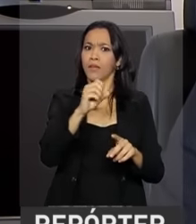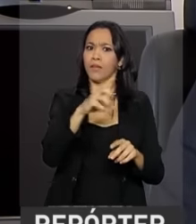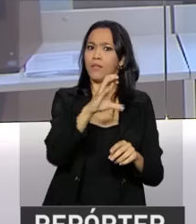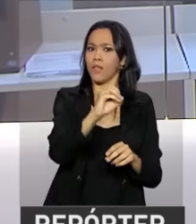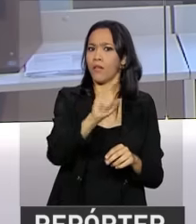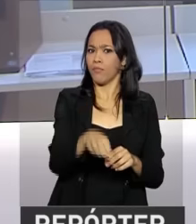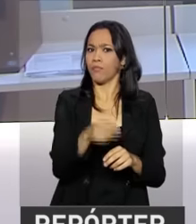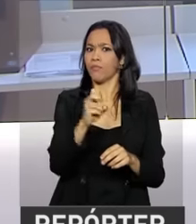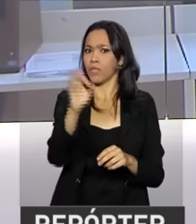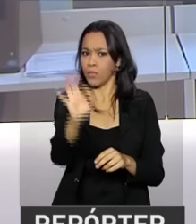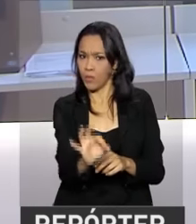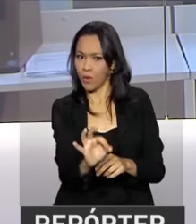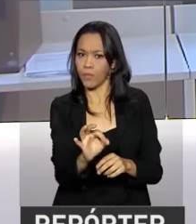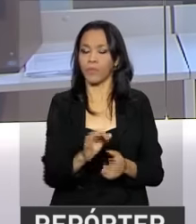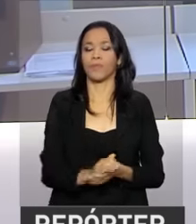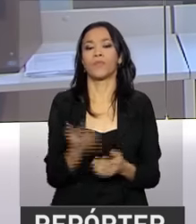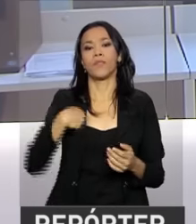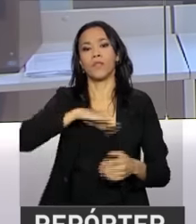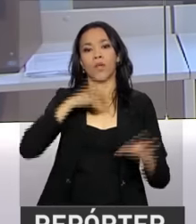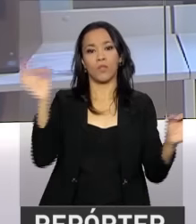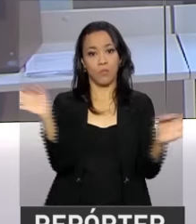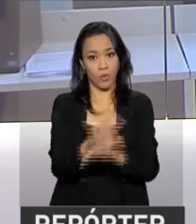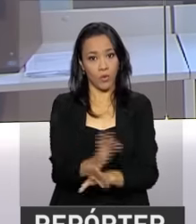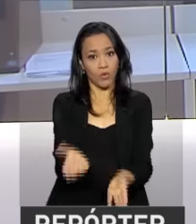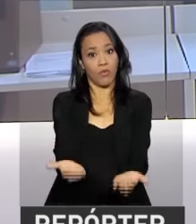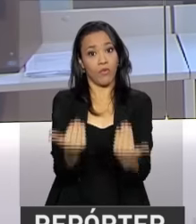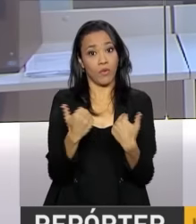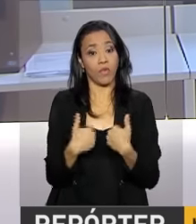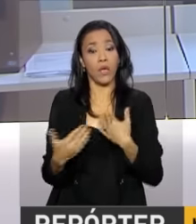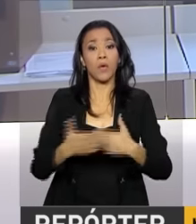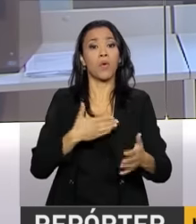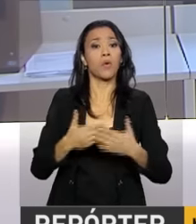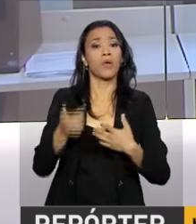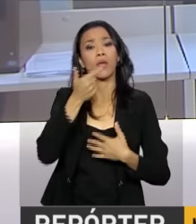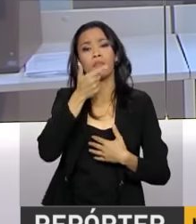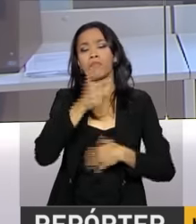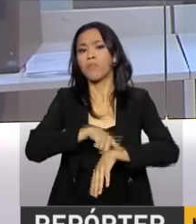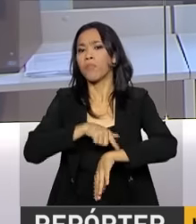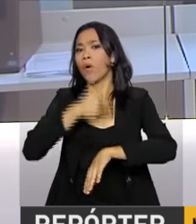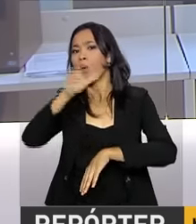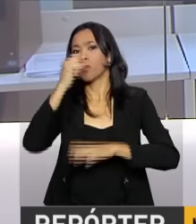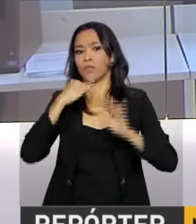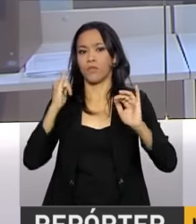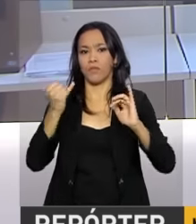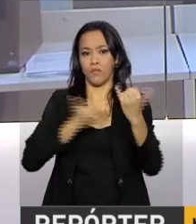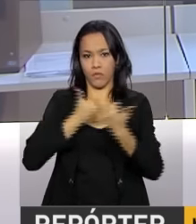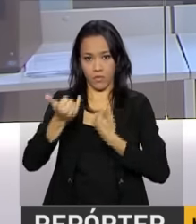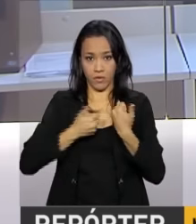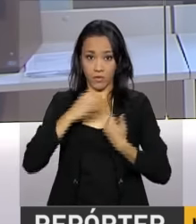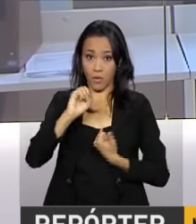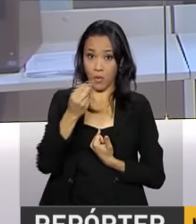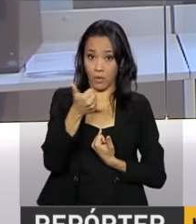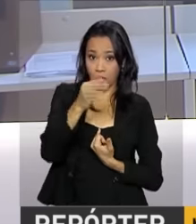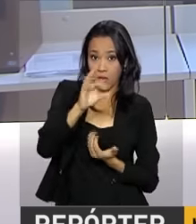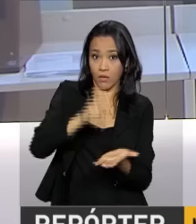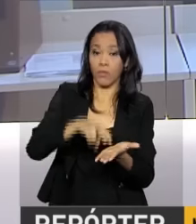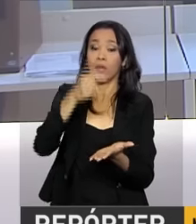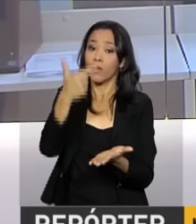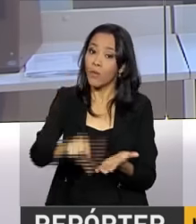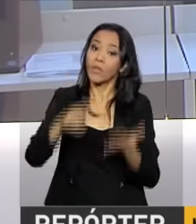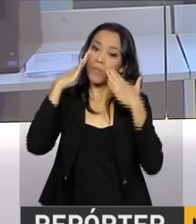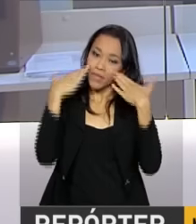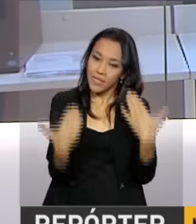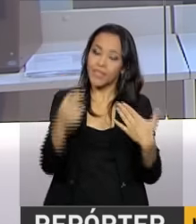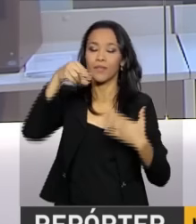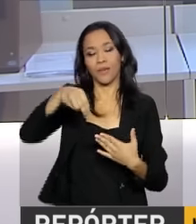0,5 ponto percentual. Nós ficamos por aqui, podemos voltar a qualquer momento com outras informações ou às 10 da manhã na próxima edição do